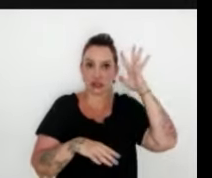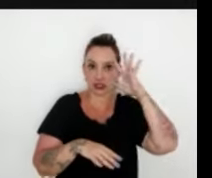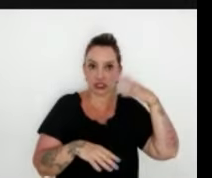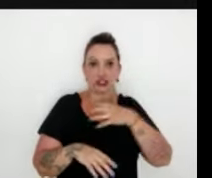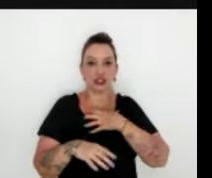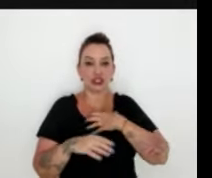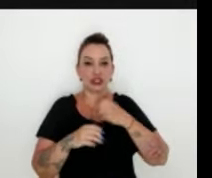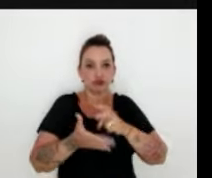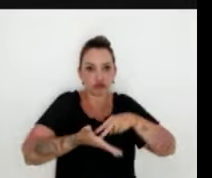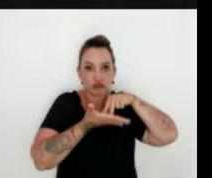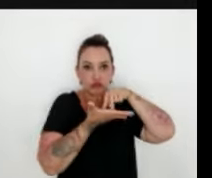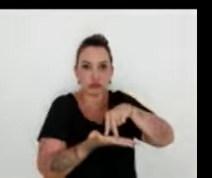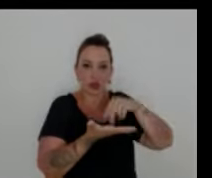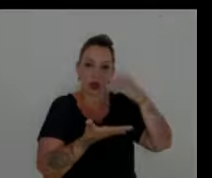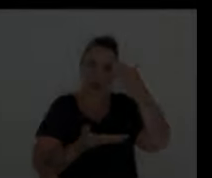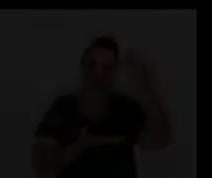resistência. Muito obrigada.